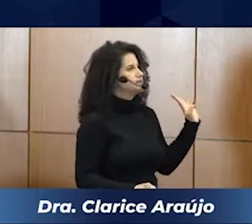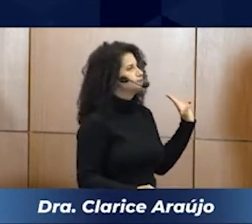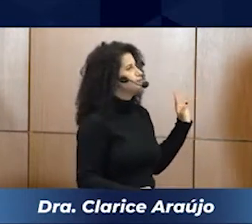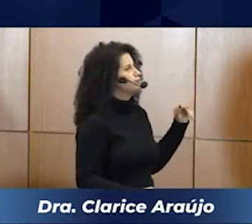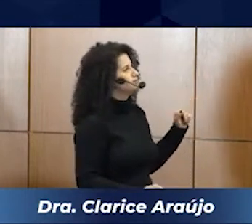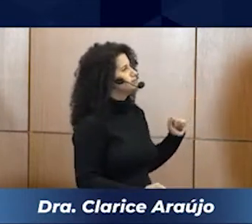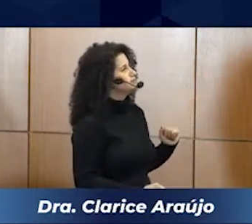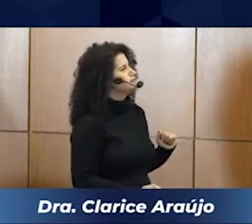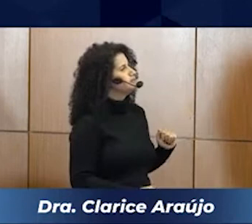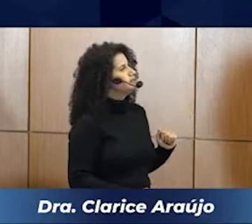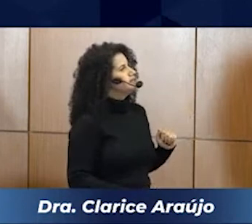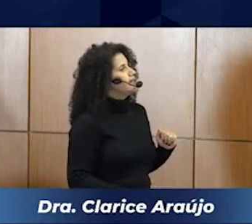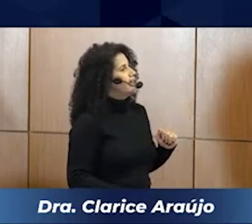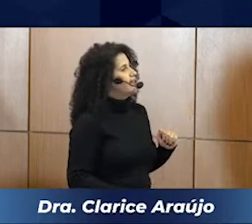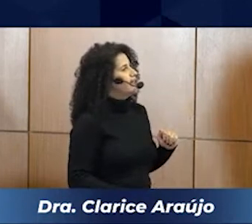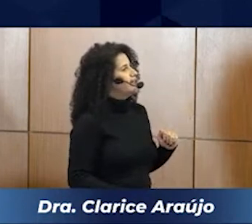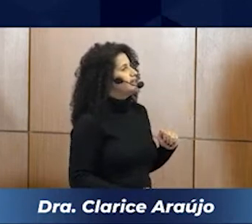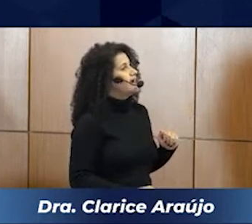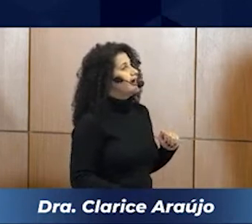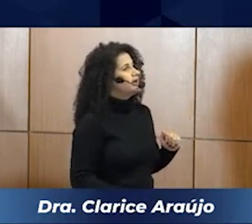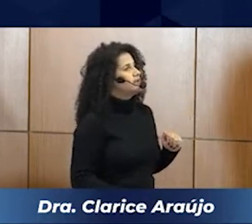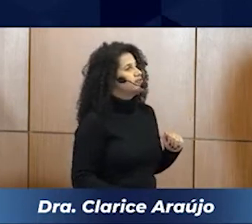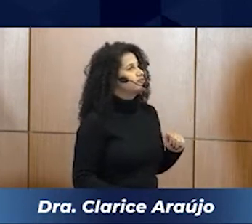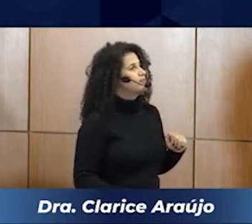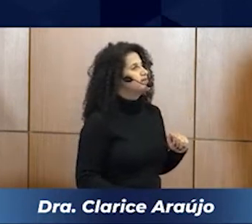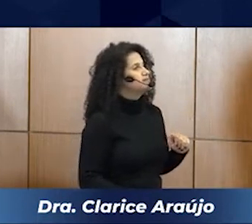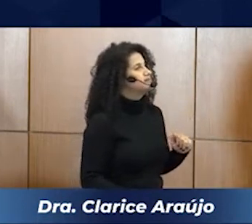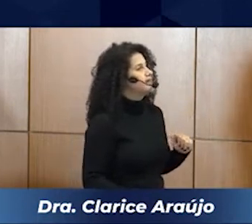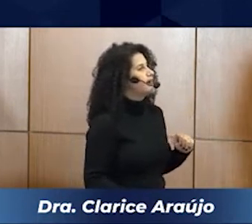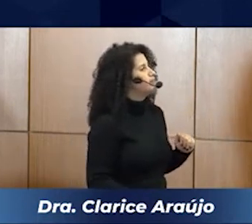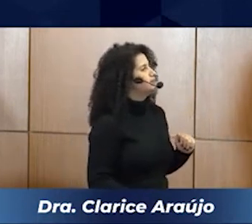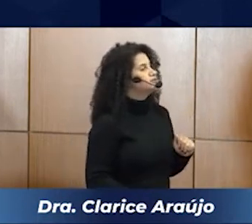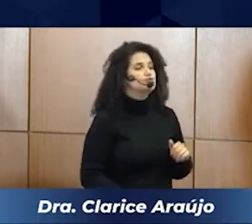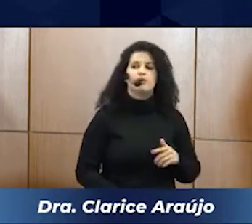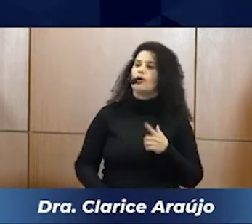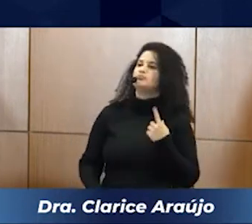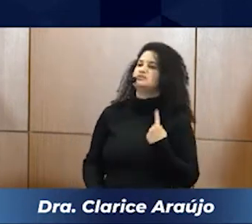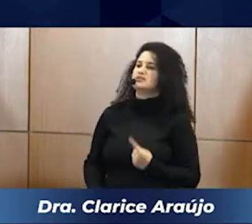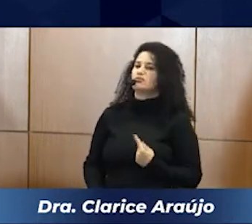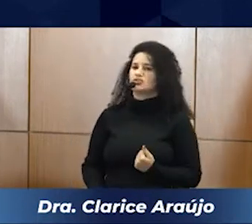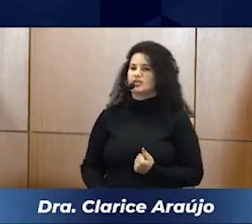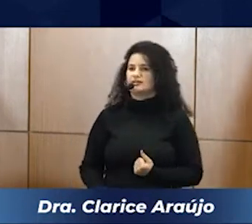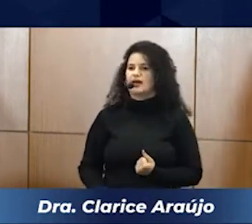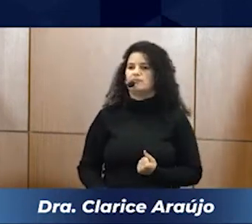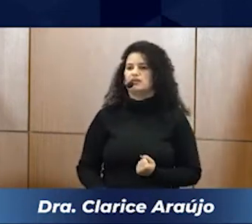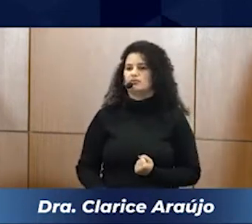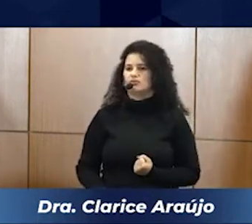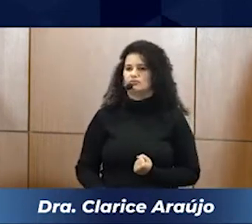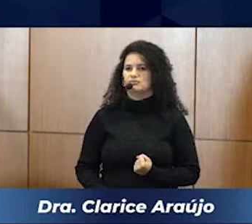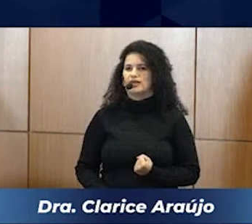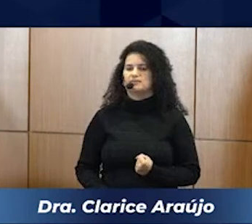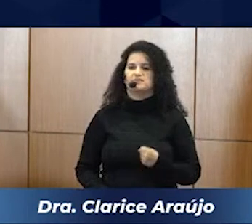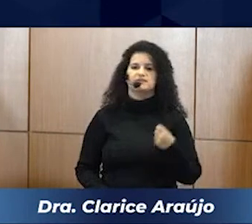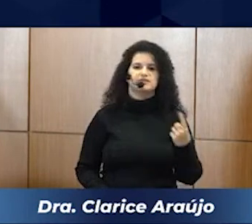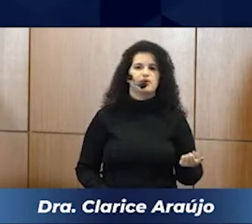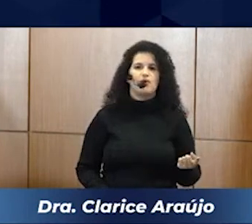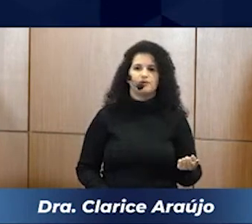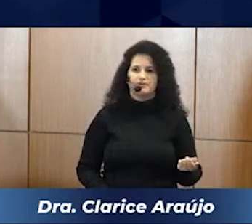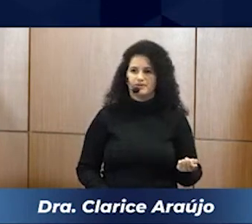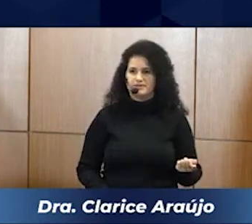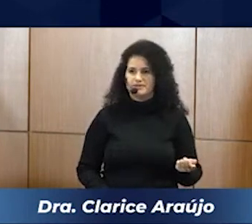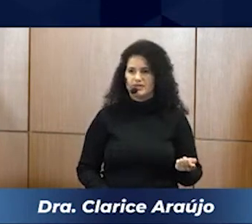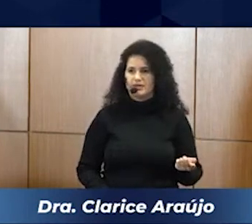né, nas coisas. É, e raramente também se tem apenas uma opção de tratamento. Né? Às vezes